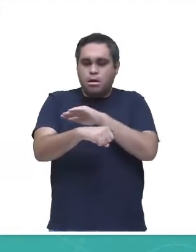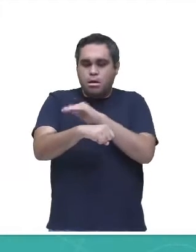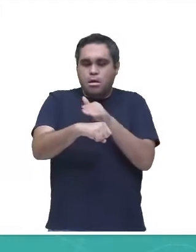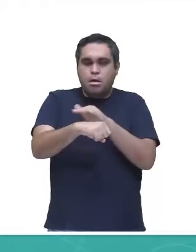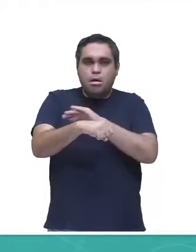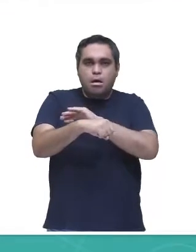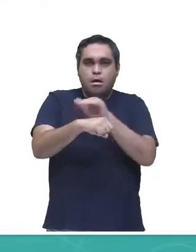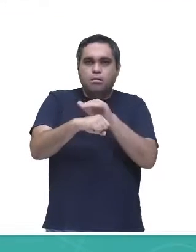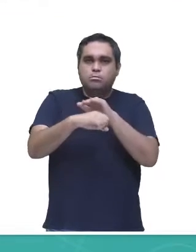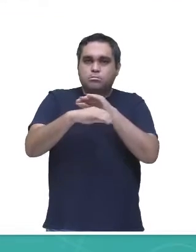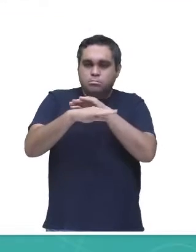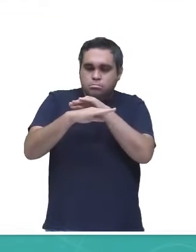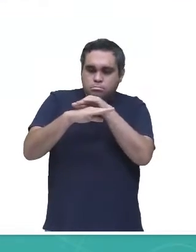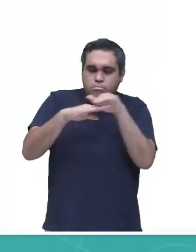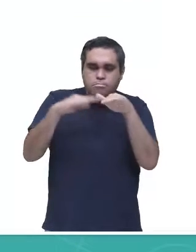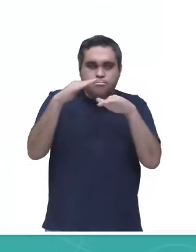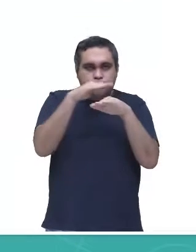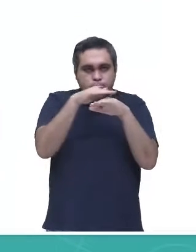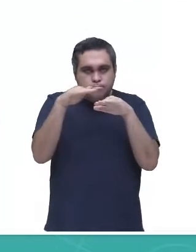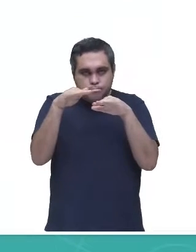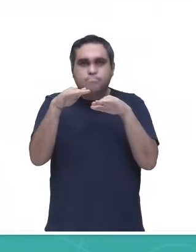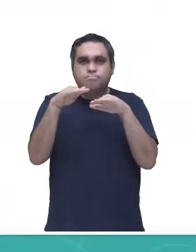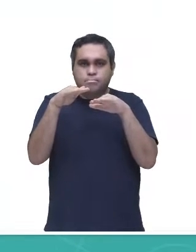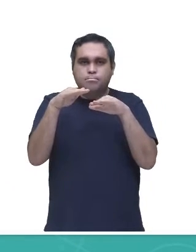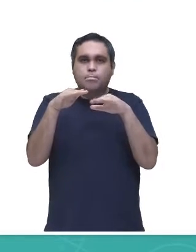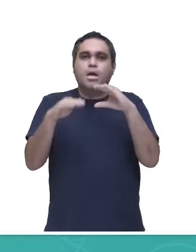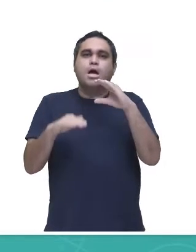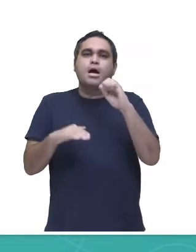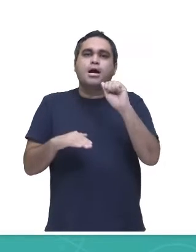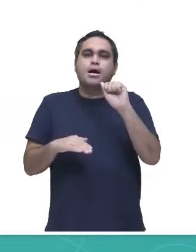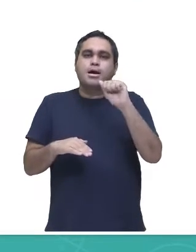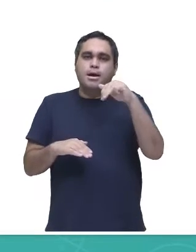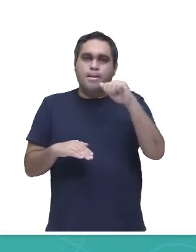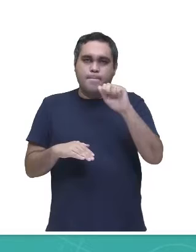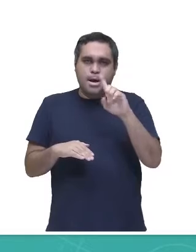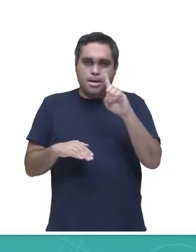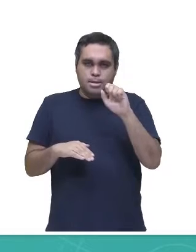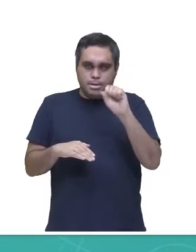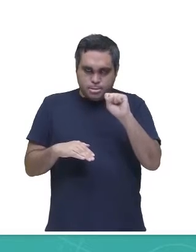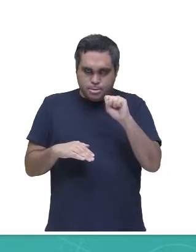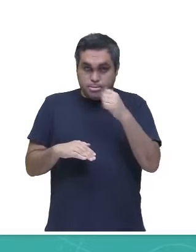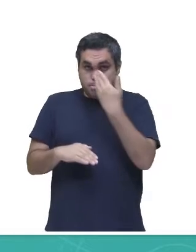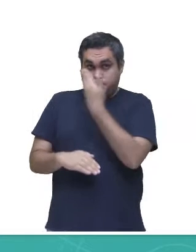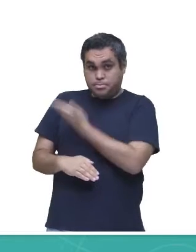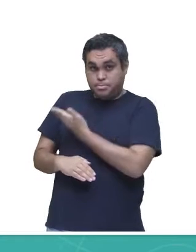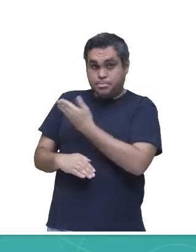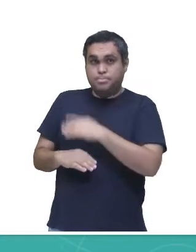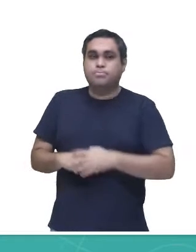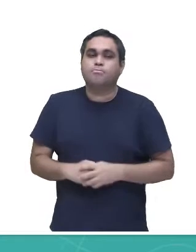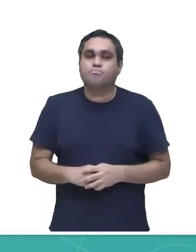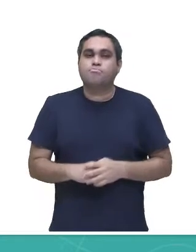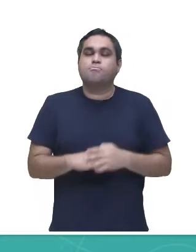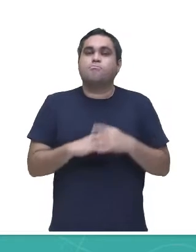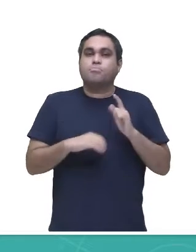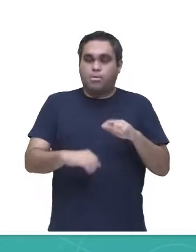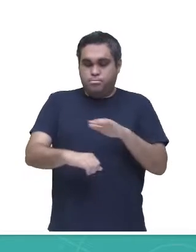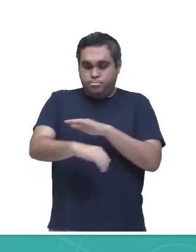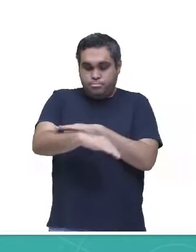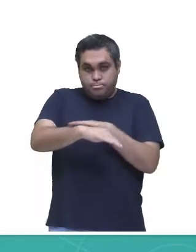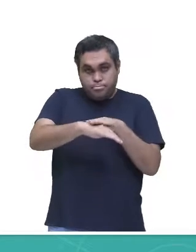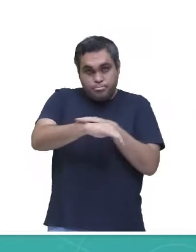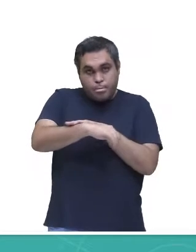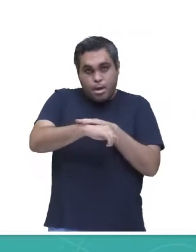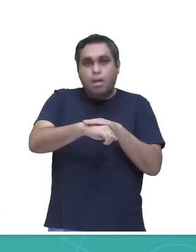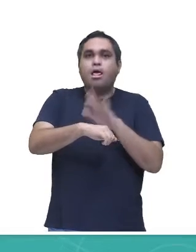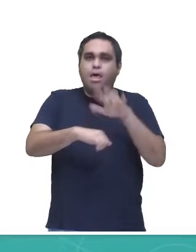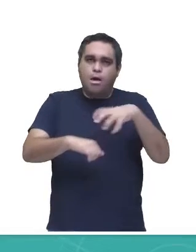observar nessa imagem aí. As camadas da pele, então. Como eu falei anteriormente, a pele é o maior órgão do corpo humano